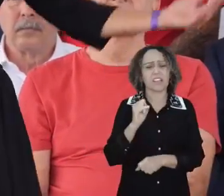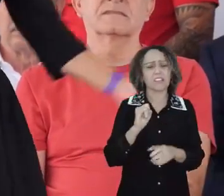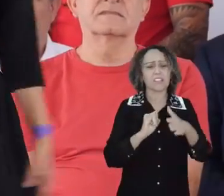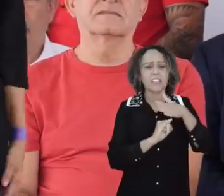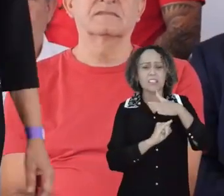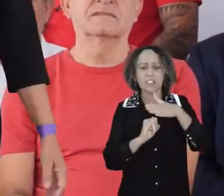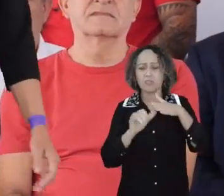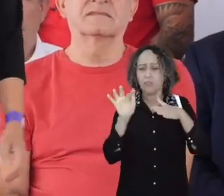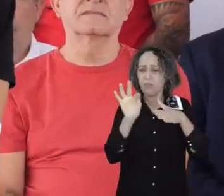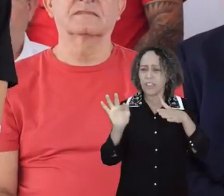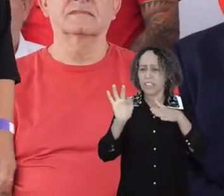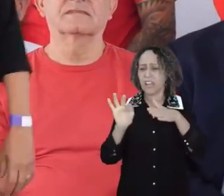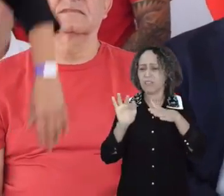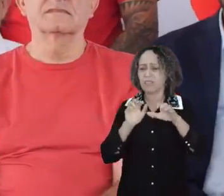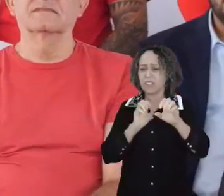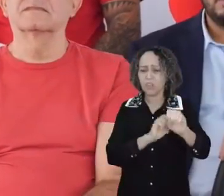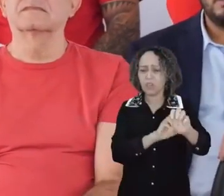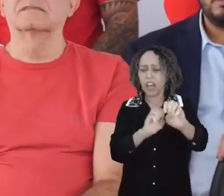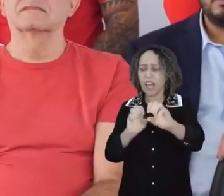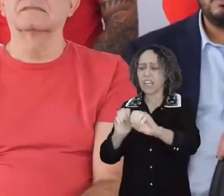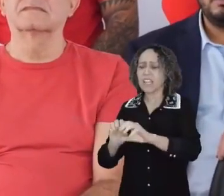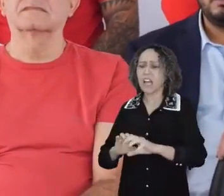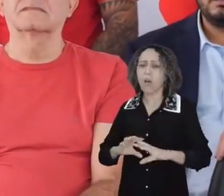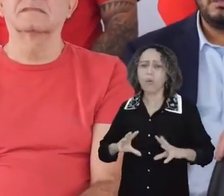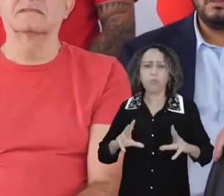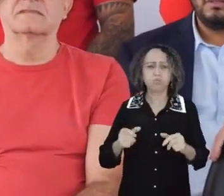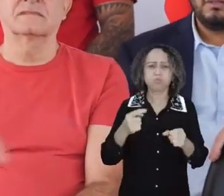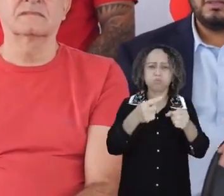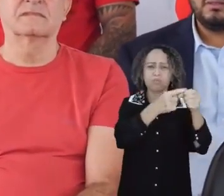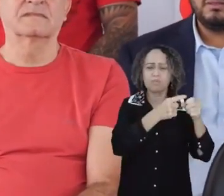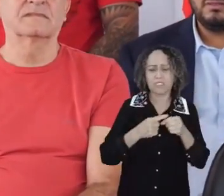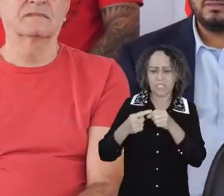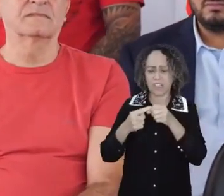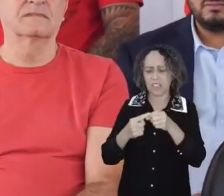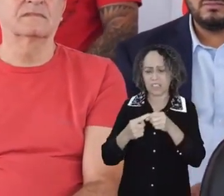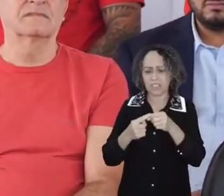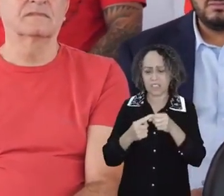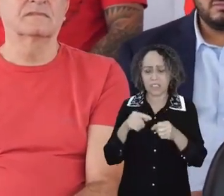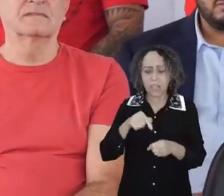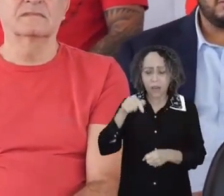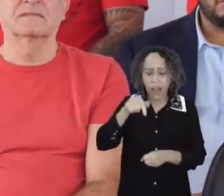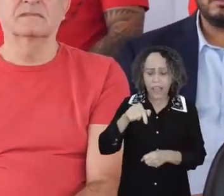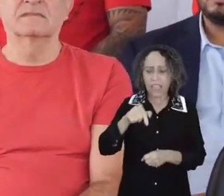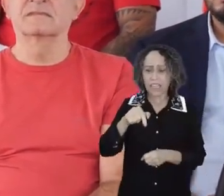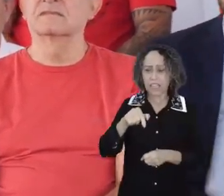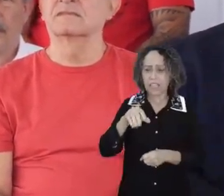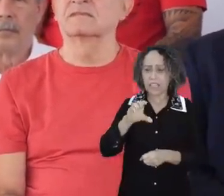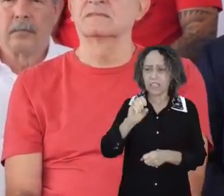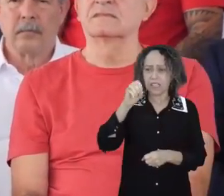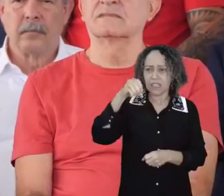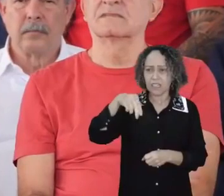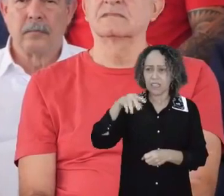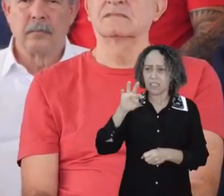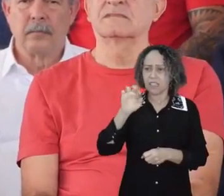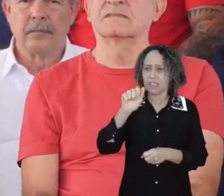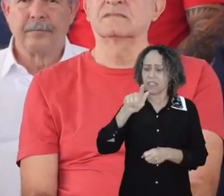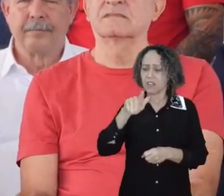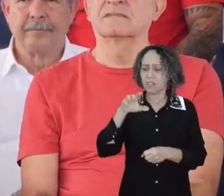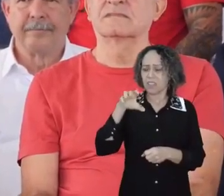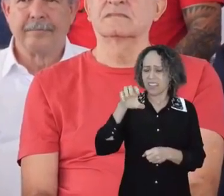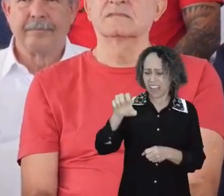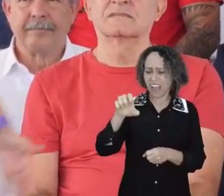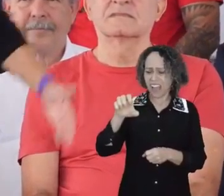para o Cefet em Belo Horizonte. Eu falei, Lula, eu quero um Cefet em Contagem. E veio para cá